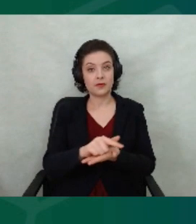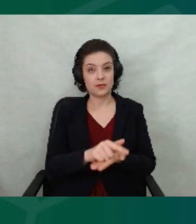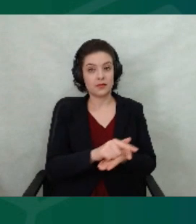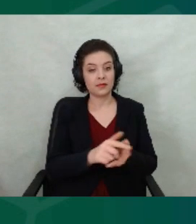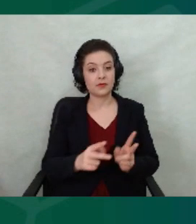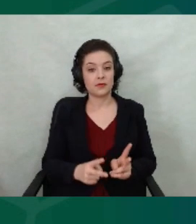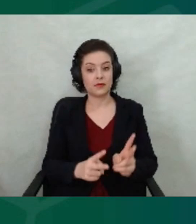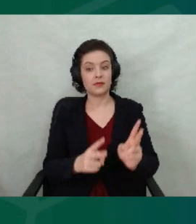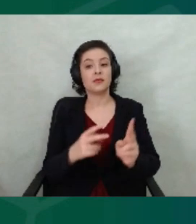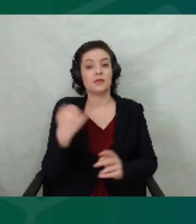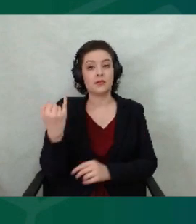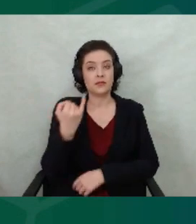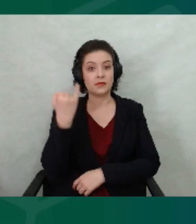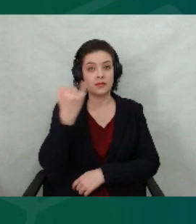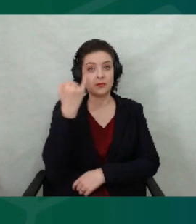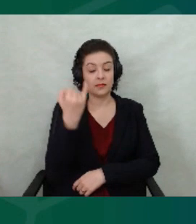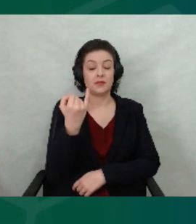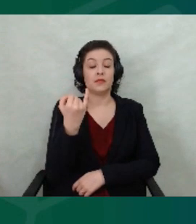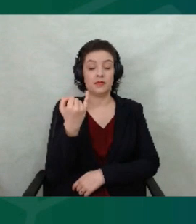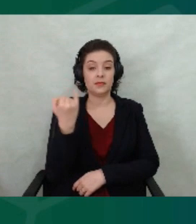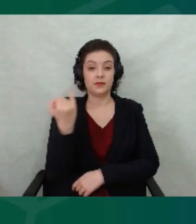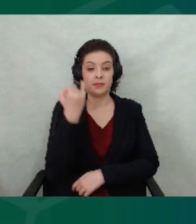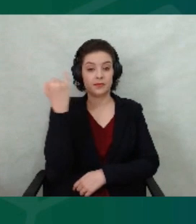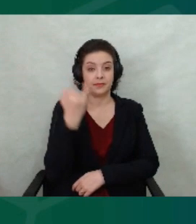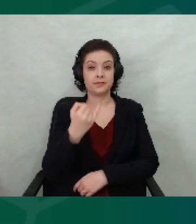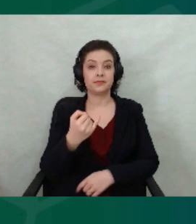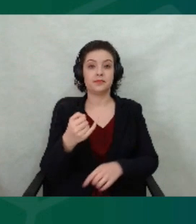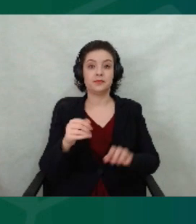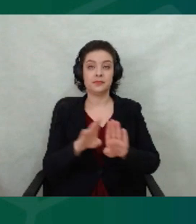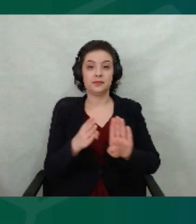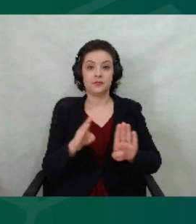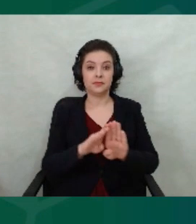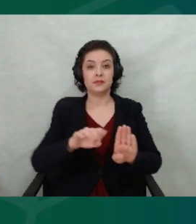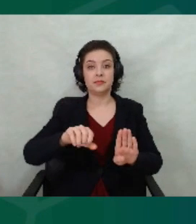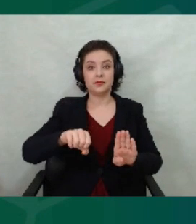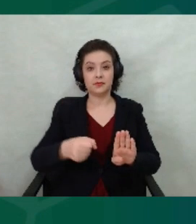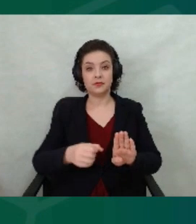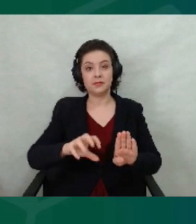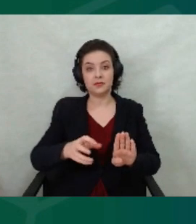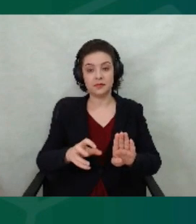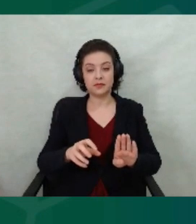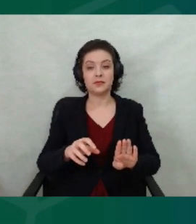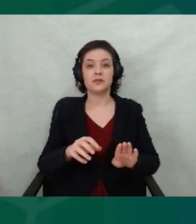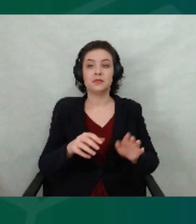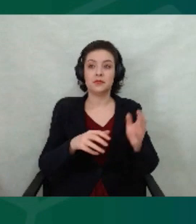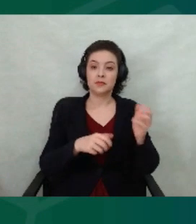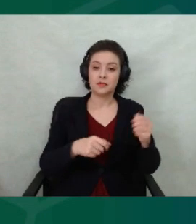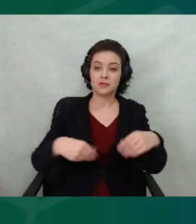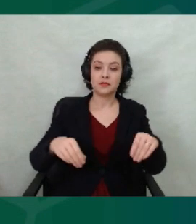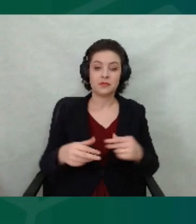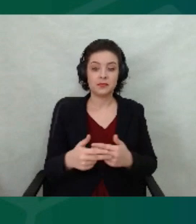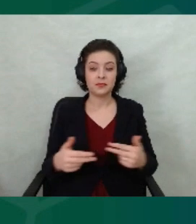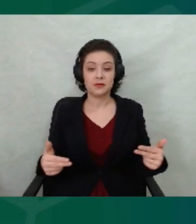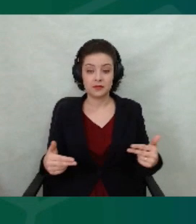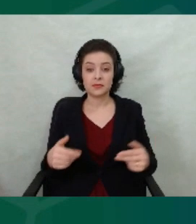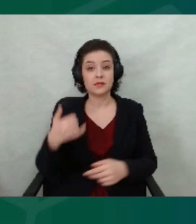também de maçanetas e portas, o travesseiro, a comadre, papagaio, importante, telefone, ou a